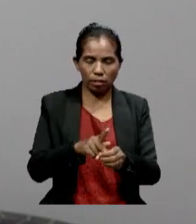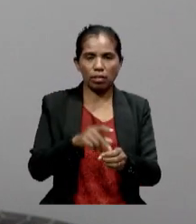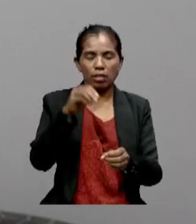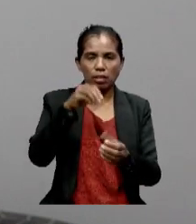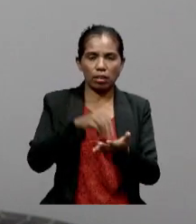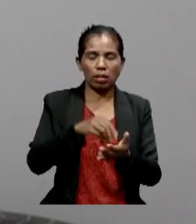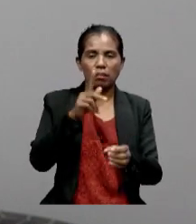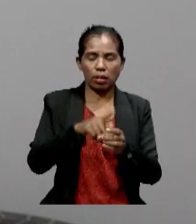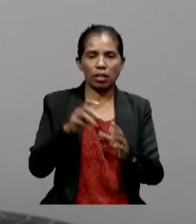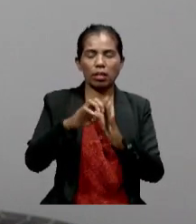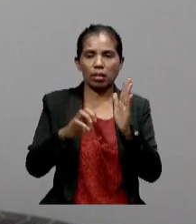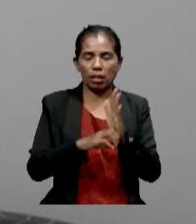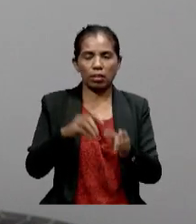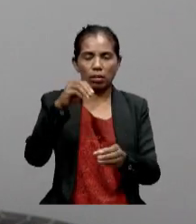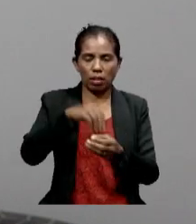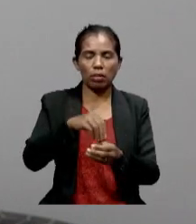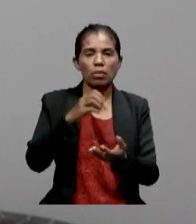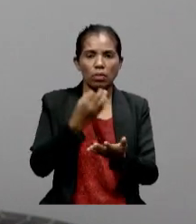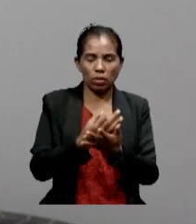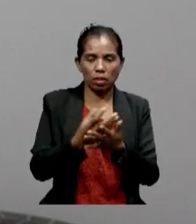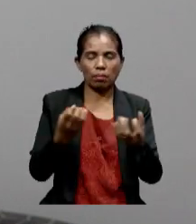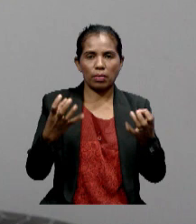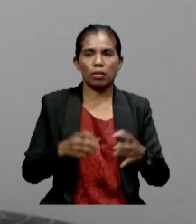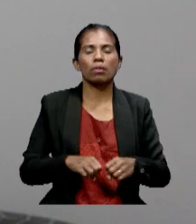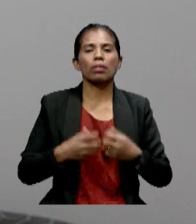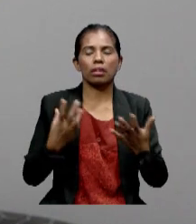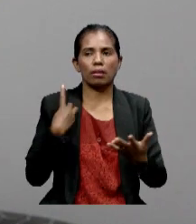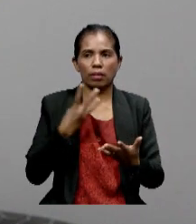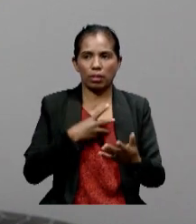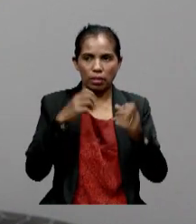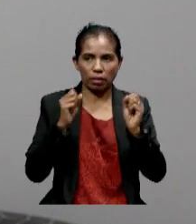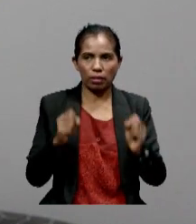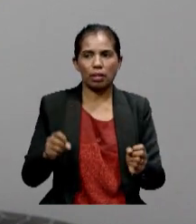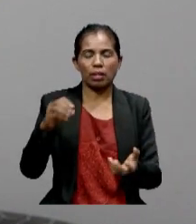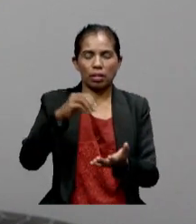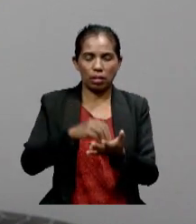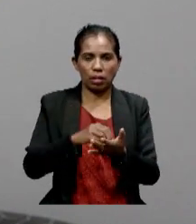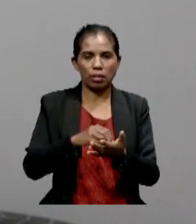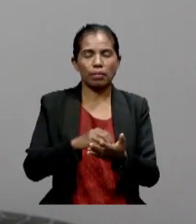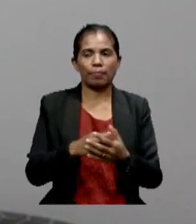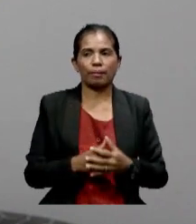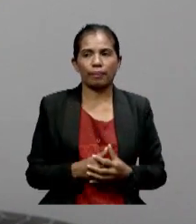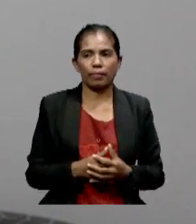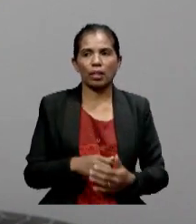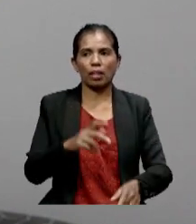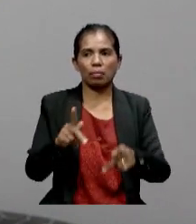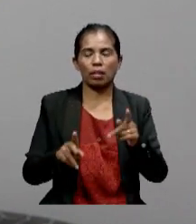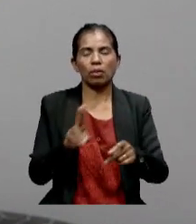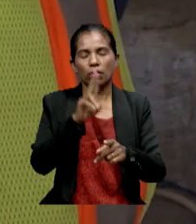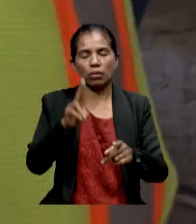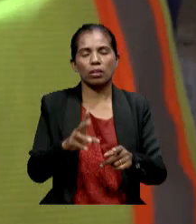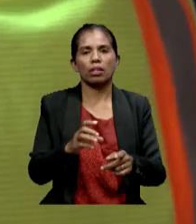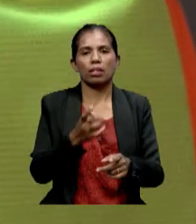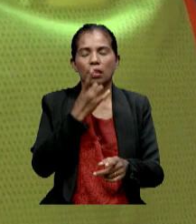o tal osang bara para funciona. Se osang laia, o insama que te vele funciona e tem central. Então, é mate usa ahe, tem que